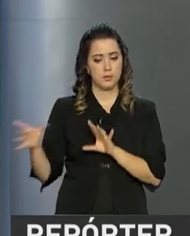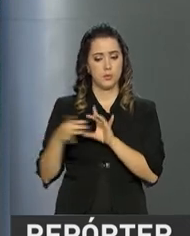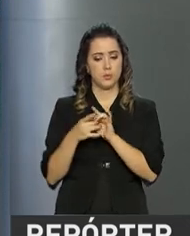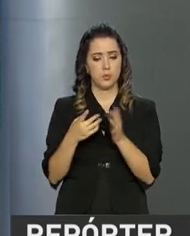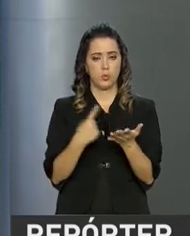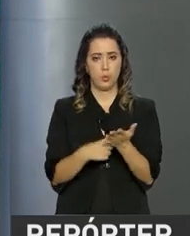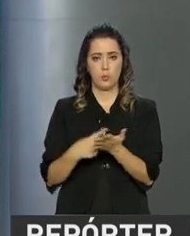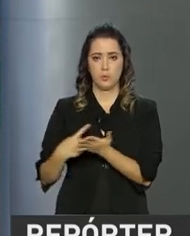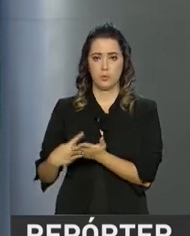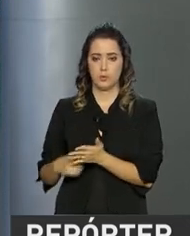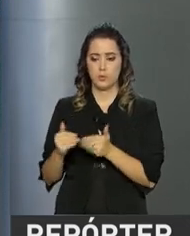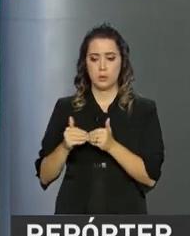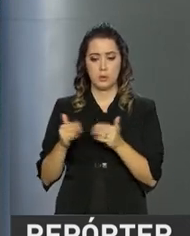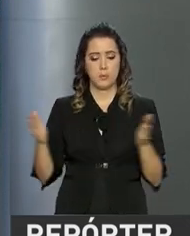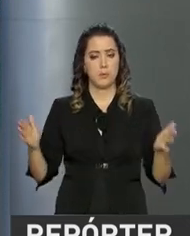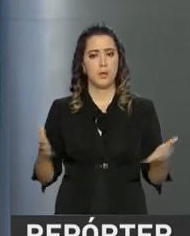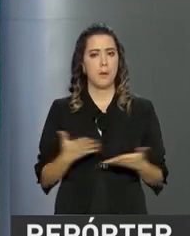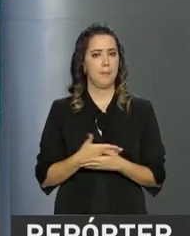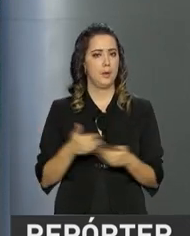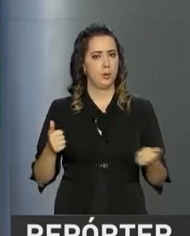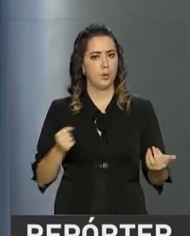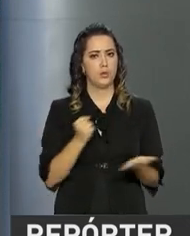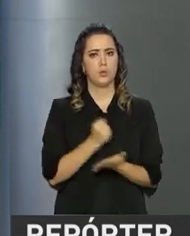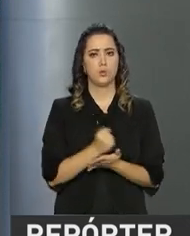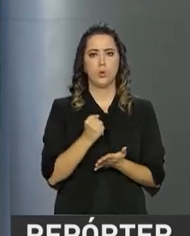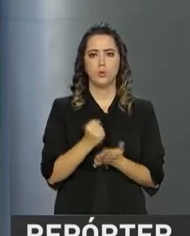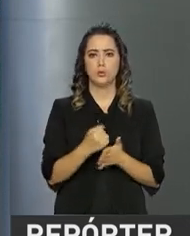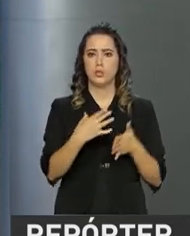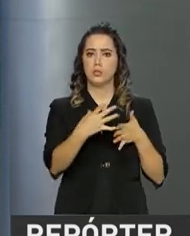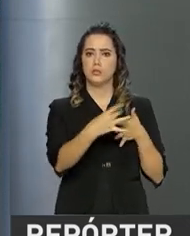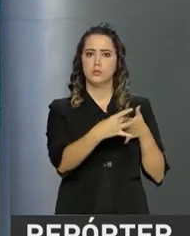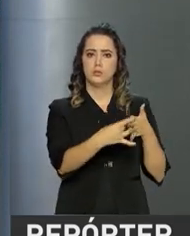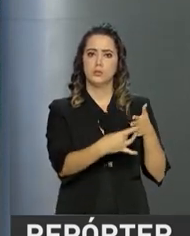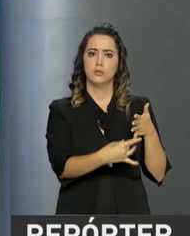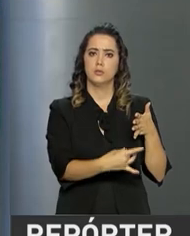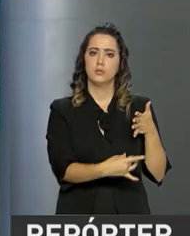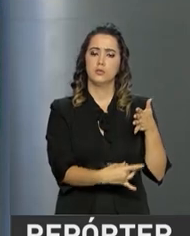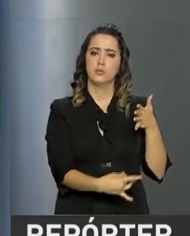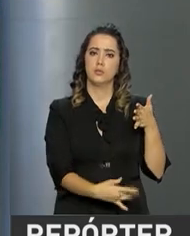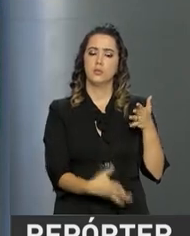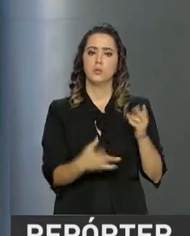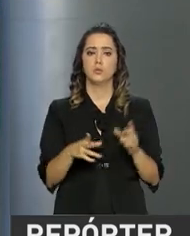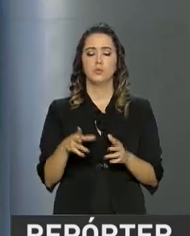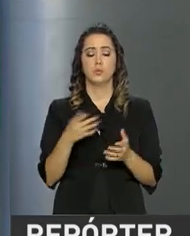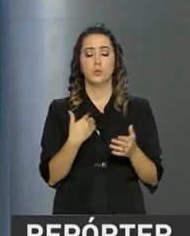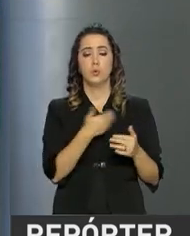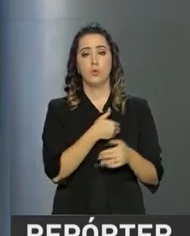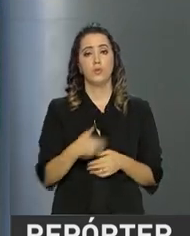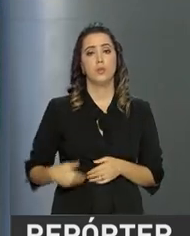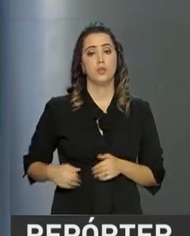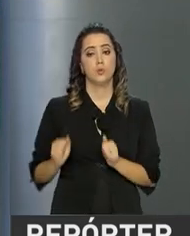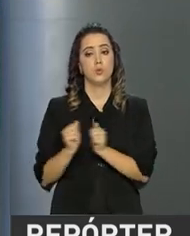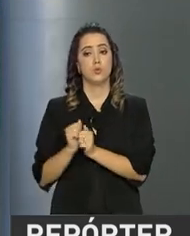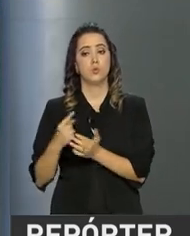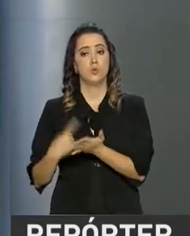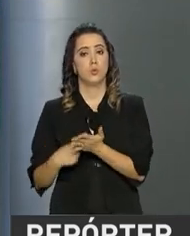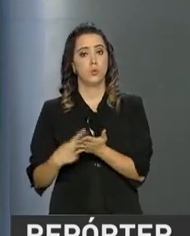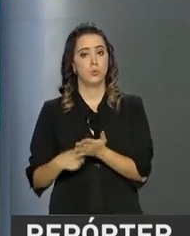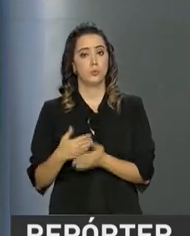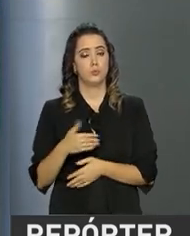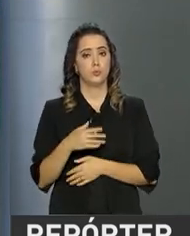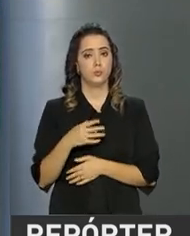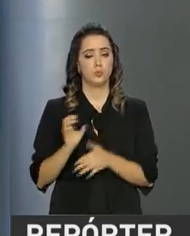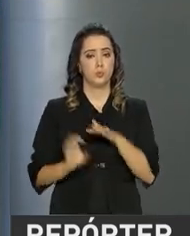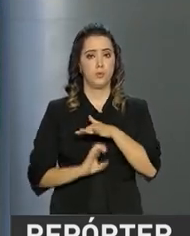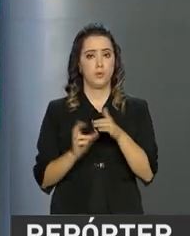com o governo é ampliar a qualidade dos contratos que são firmados nas parcerias público-privadas no Brasil. Eu